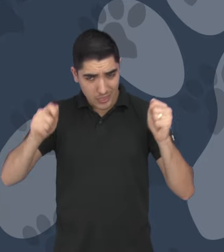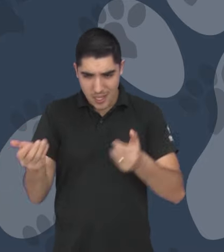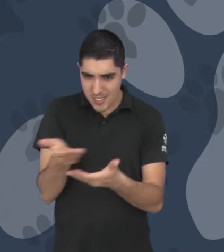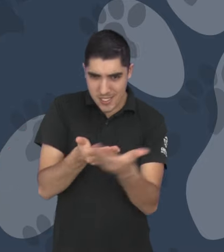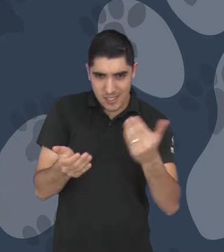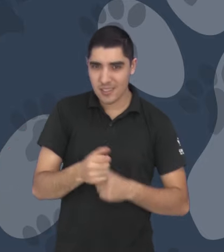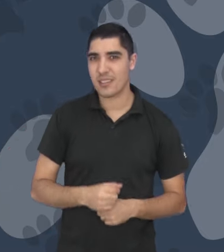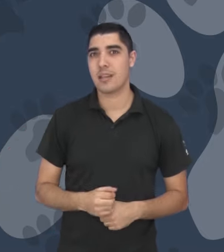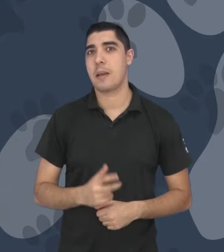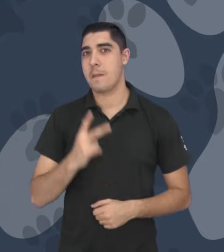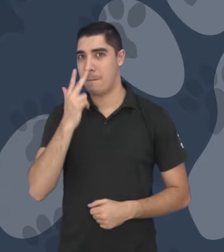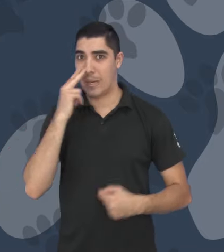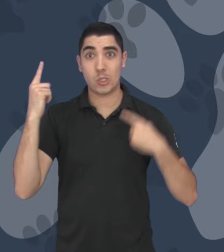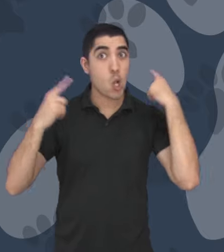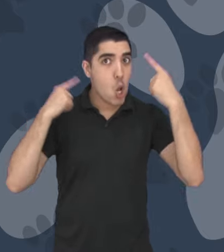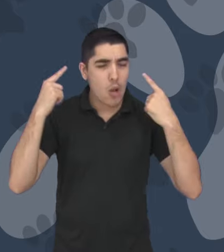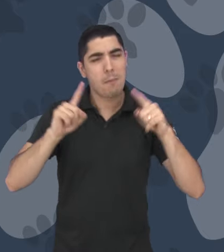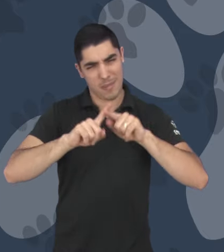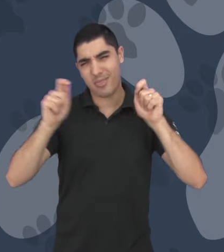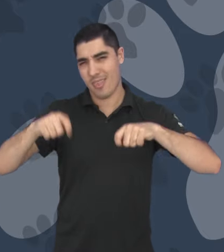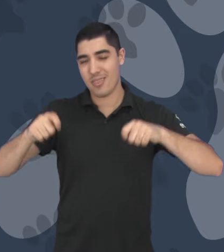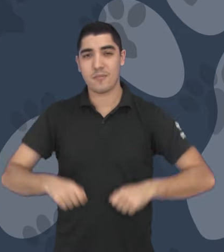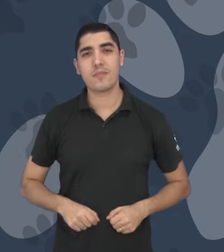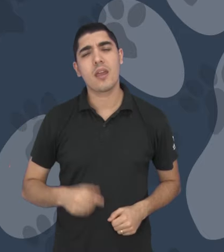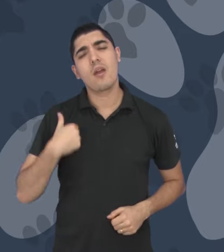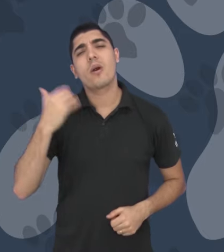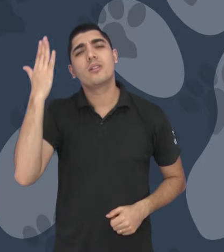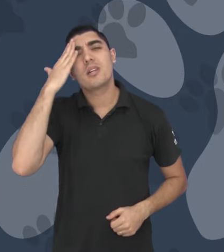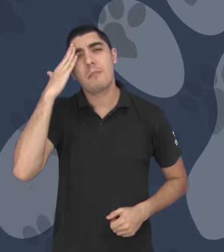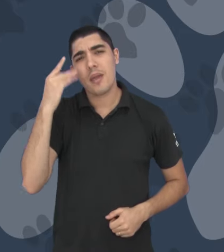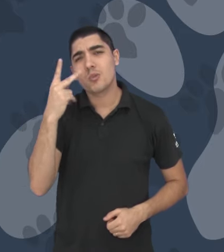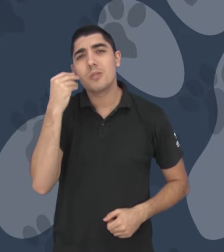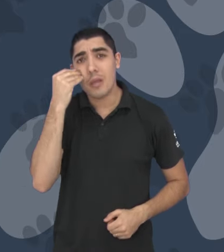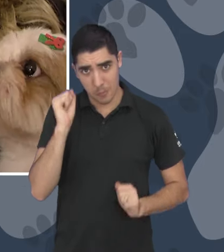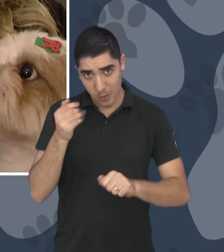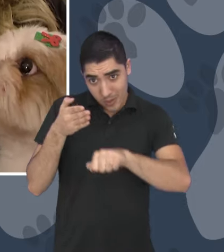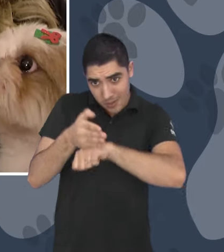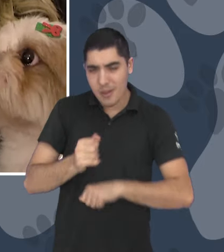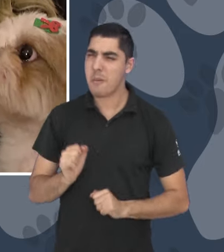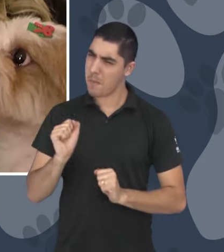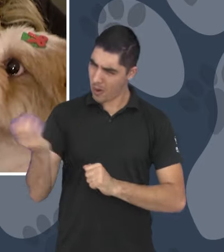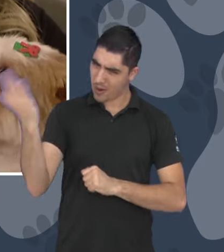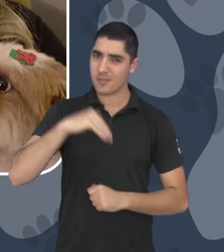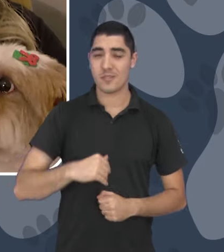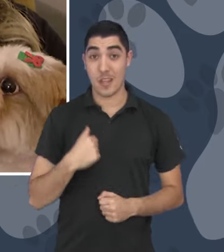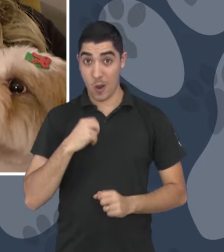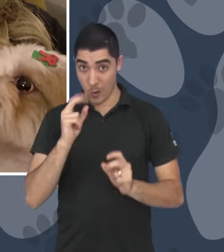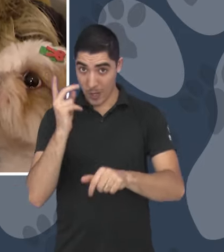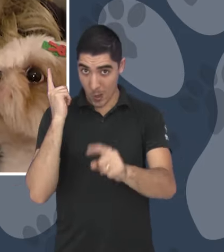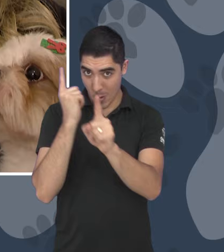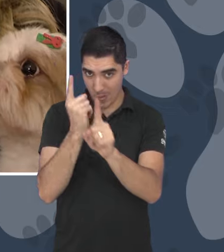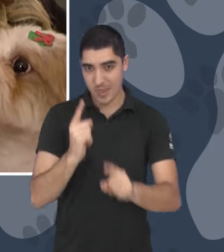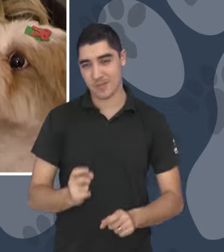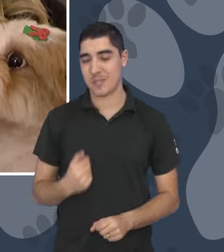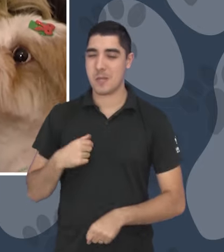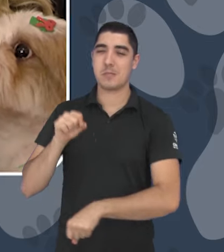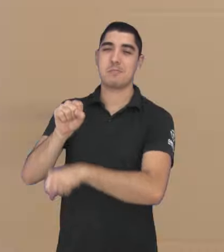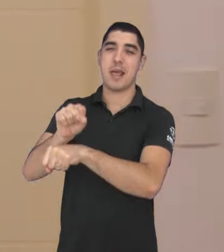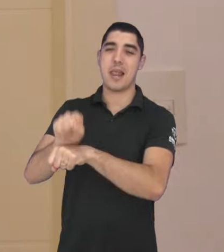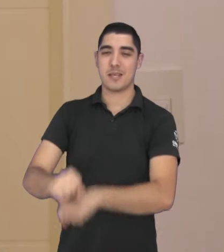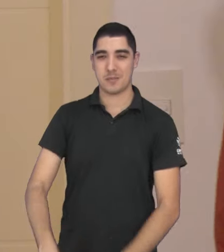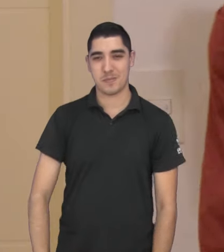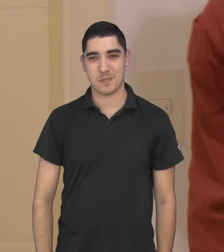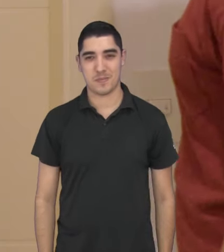direitinho? Parece loucura, mas dá sim. Eu tô querendo saber mais sobre isso tudo. Posso ir até aí? Deve. Beleza, tô indo então. Tamo te